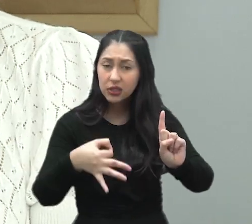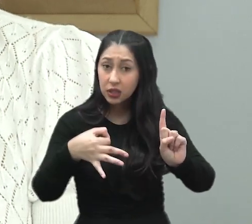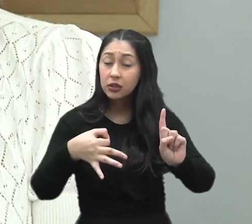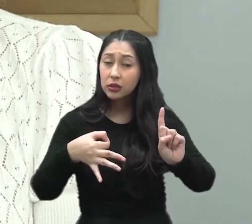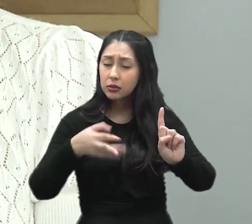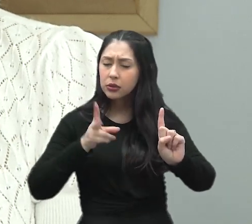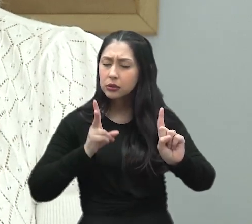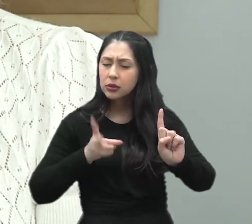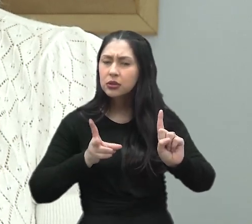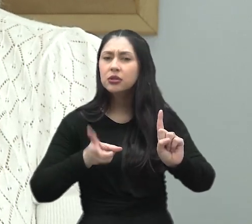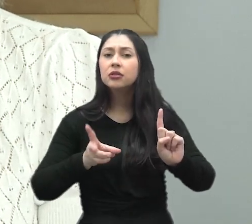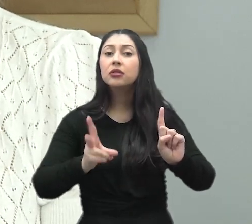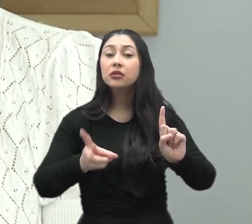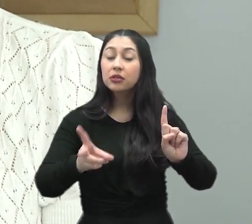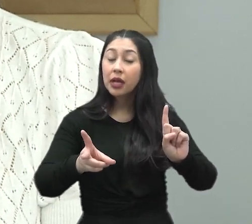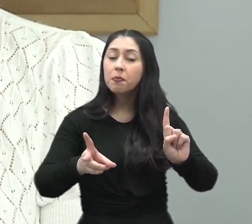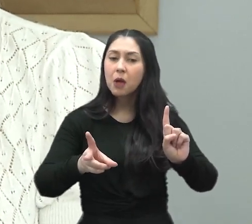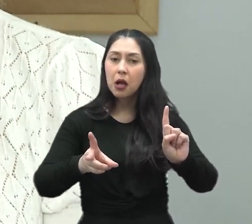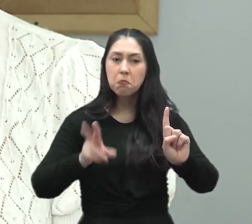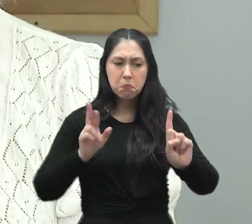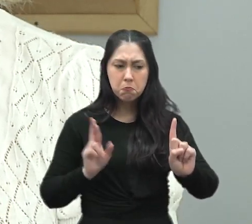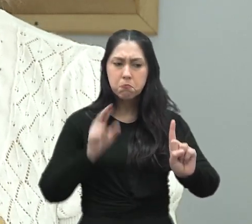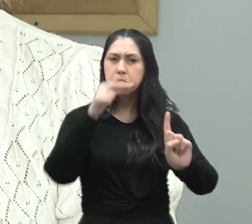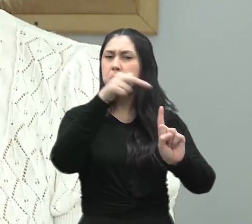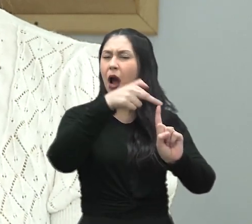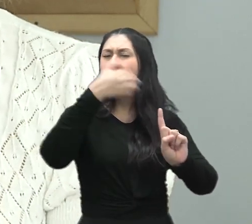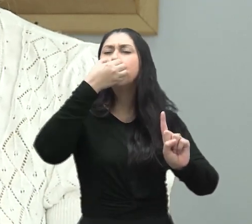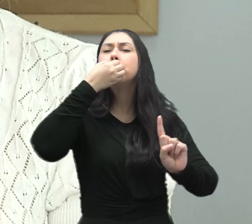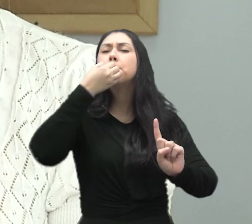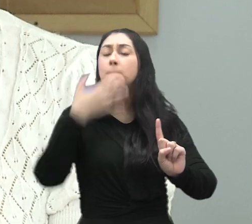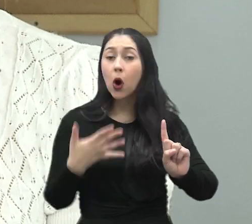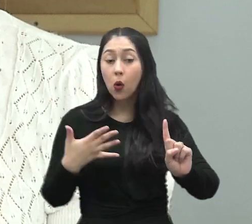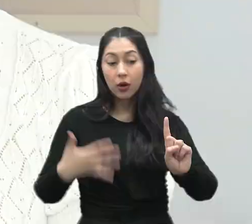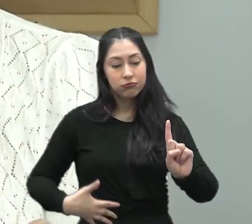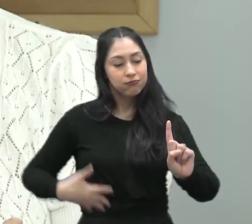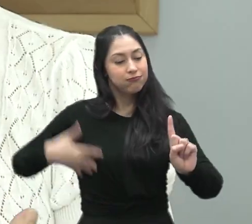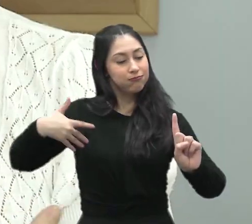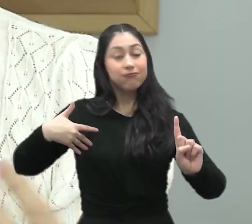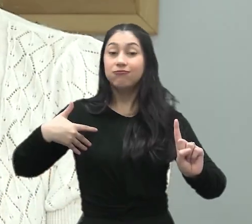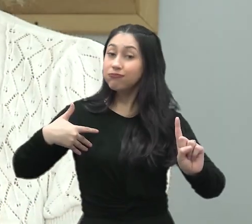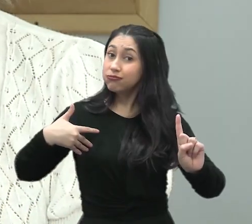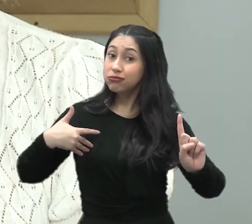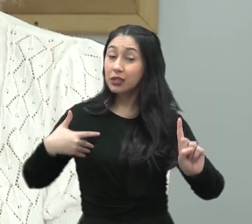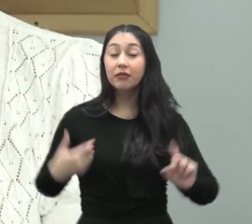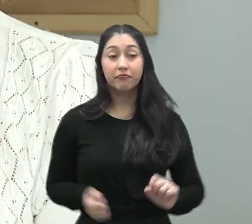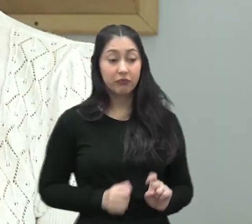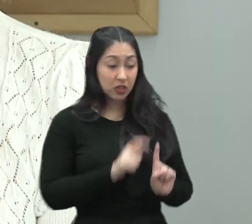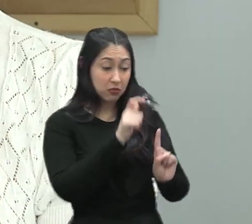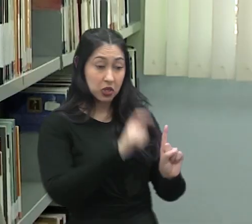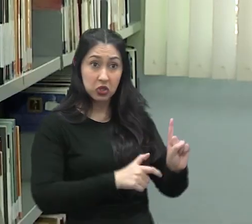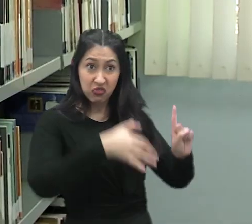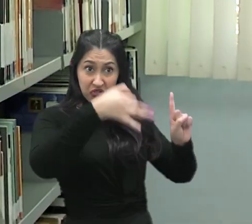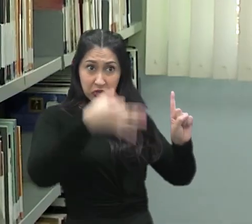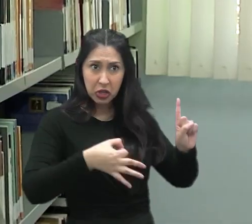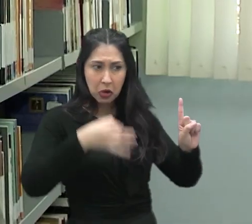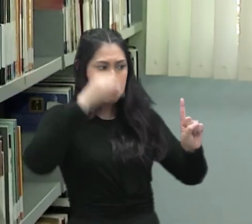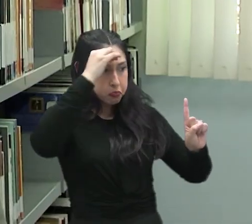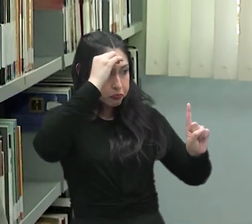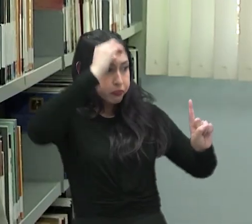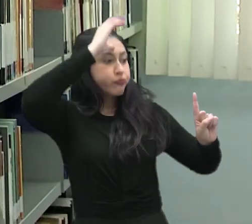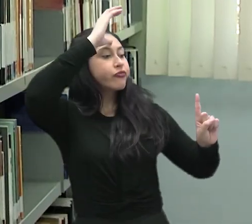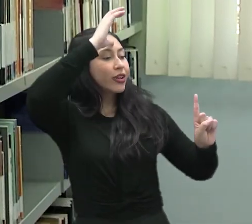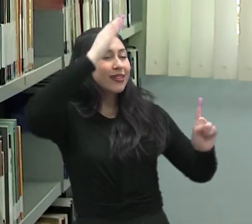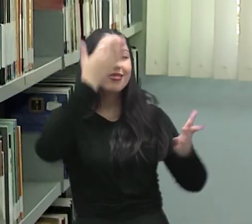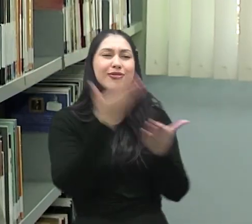íntegra, que sempre nos deu bons exemplos, sempre nos deu orgulho.